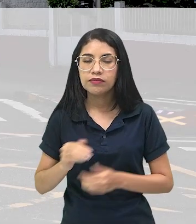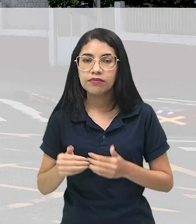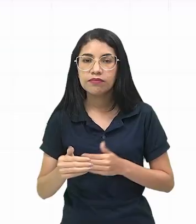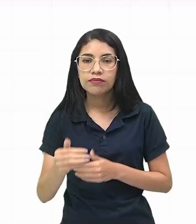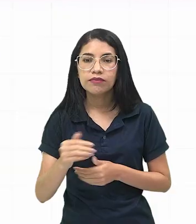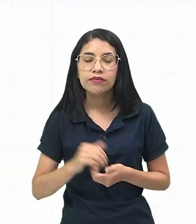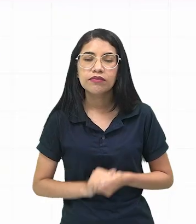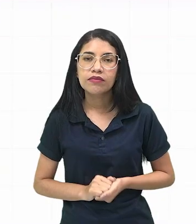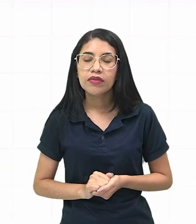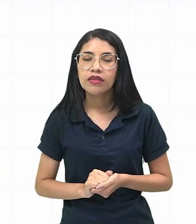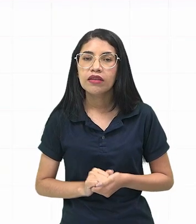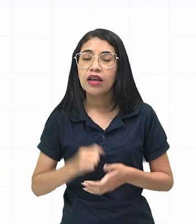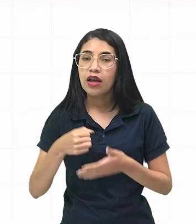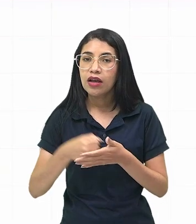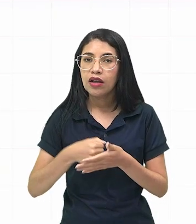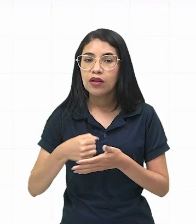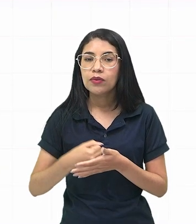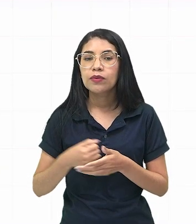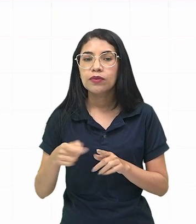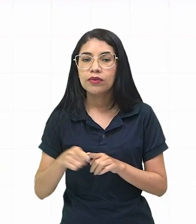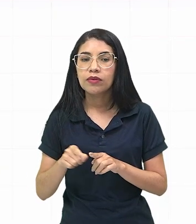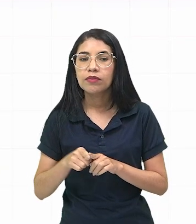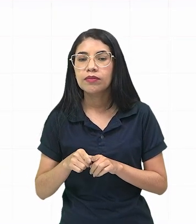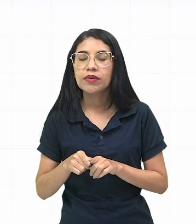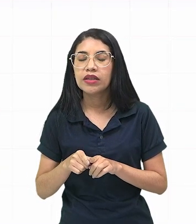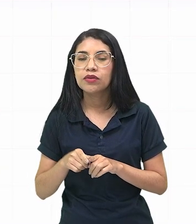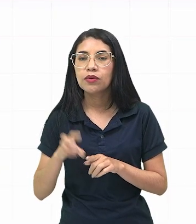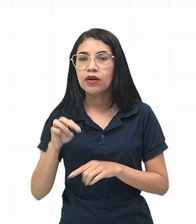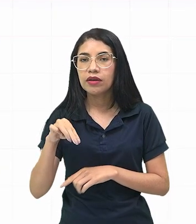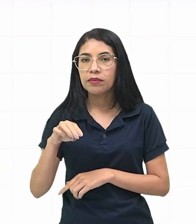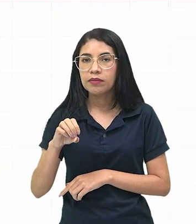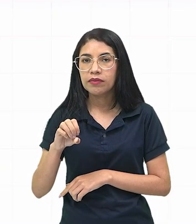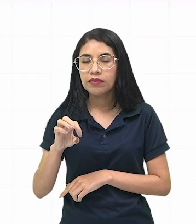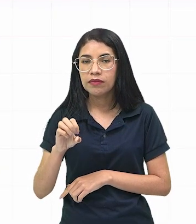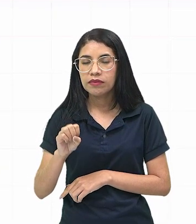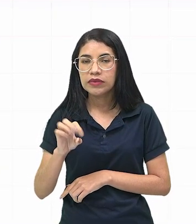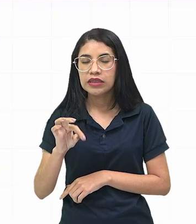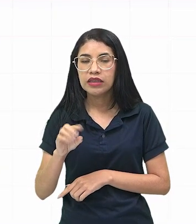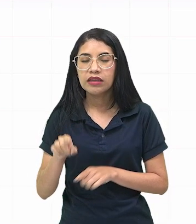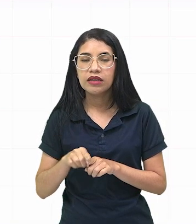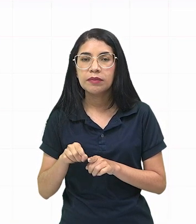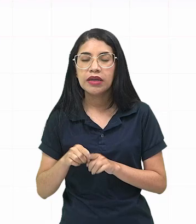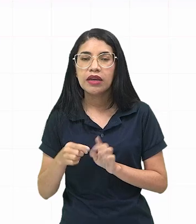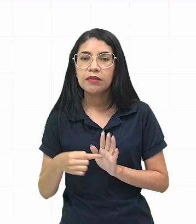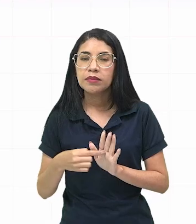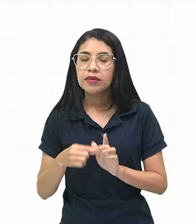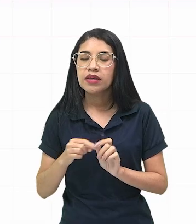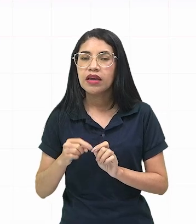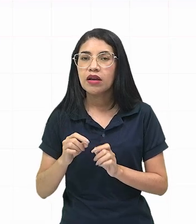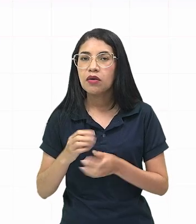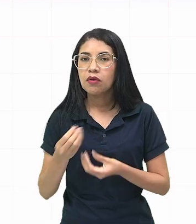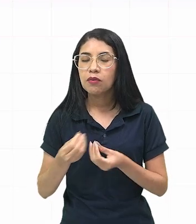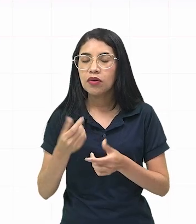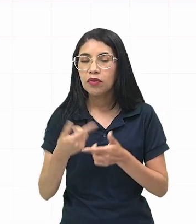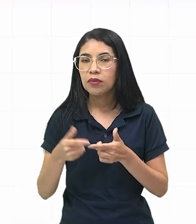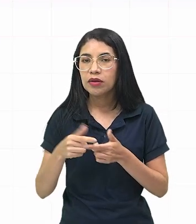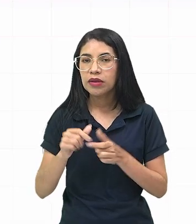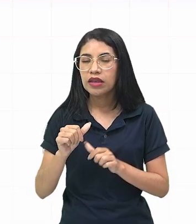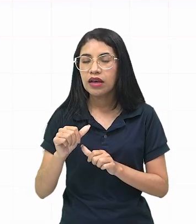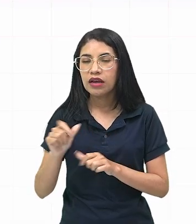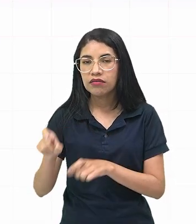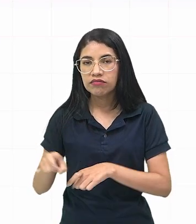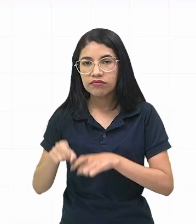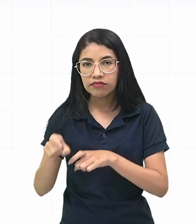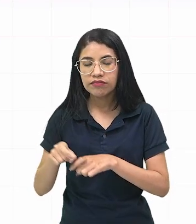continuar, então, que a luta do movimento sem terra, pessoal, traz visibilidade à questão agrária brasileira. Todas as ações que são